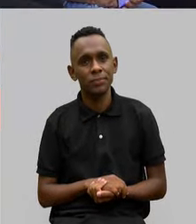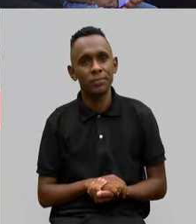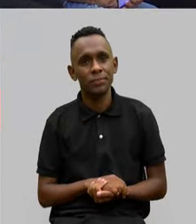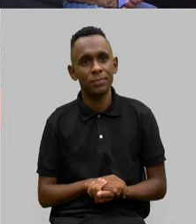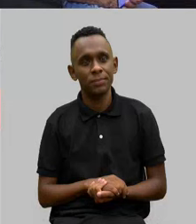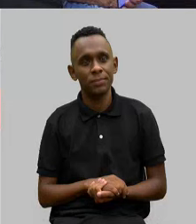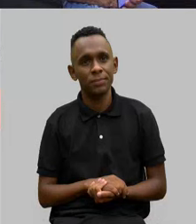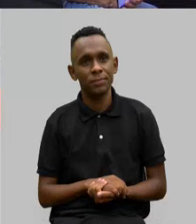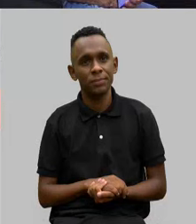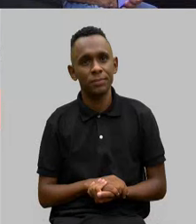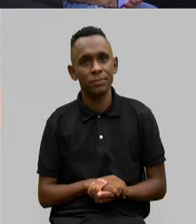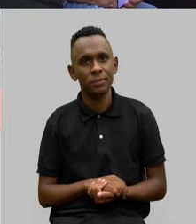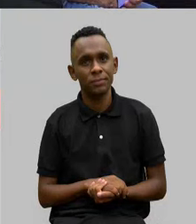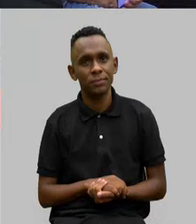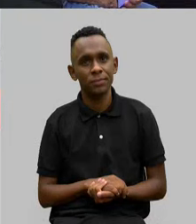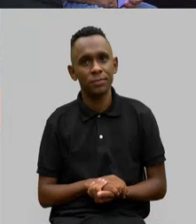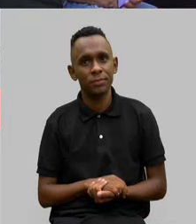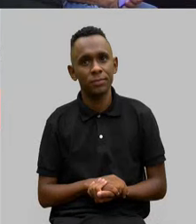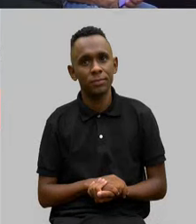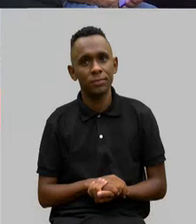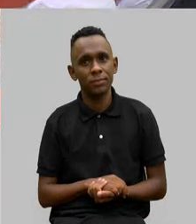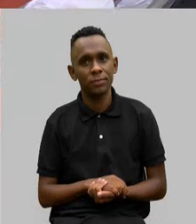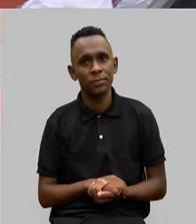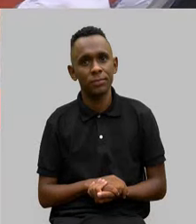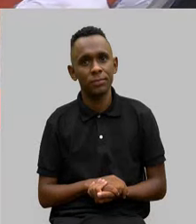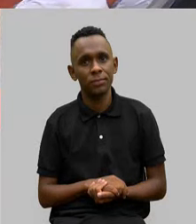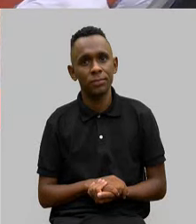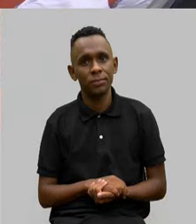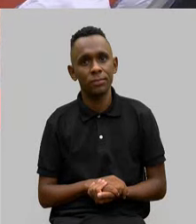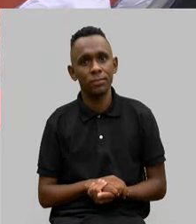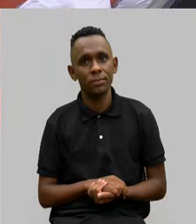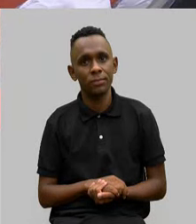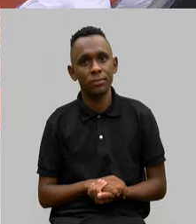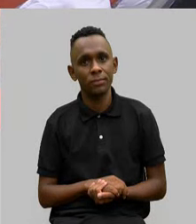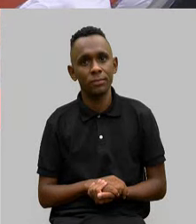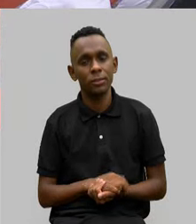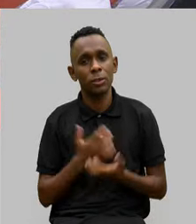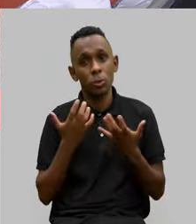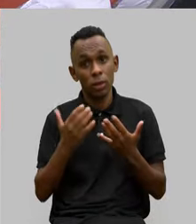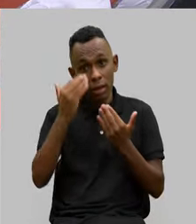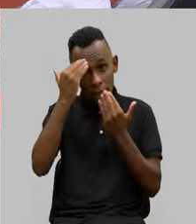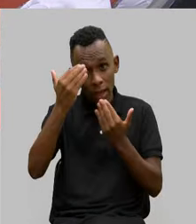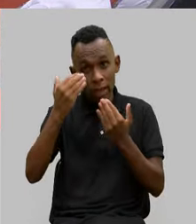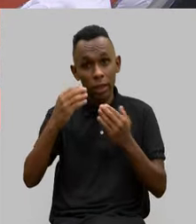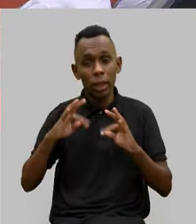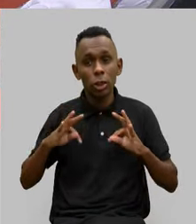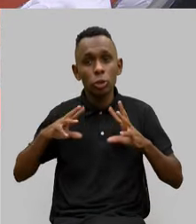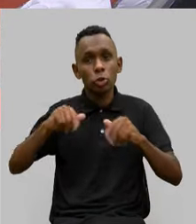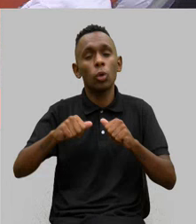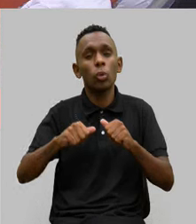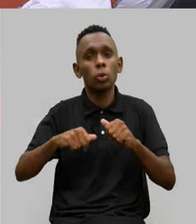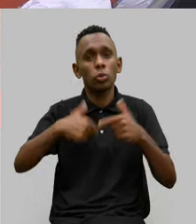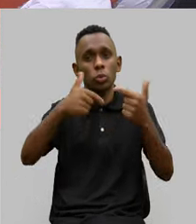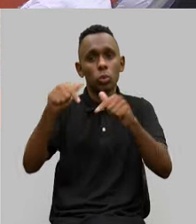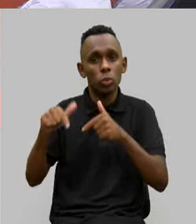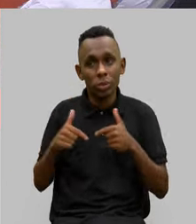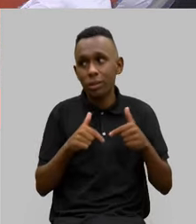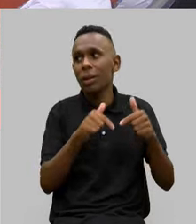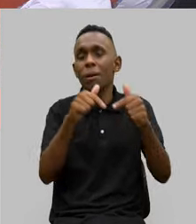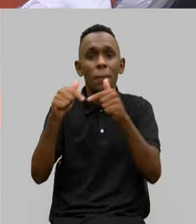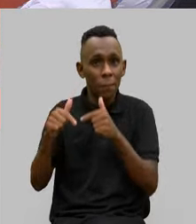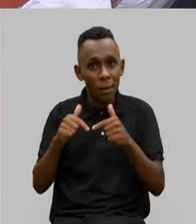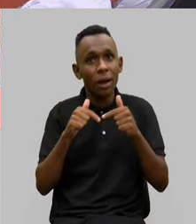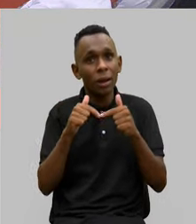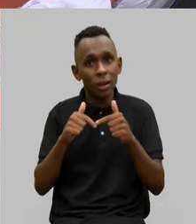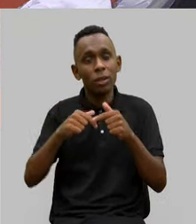e eh então cumprida eu quero muito agradecer a toda a consultoria até tem uma equipe que trabalha Quando